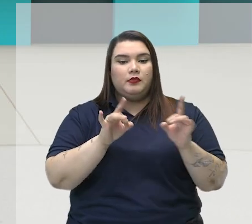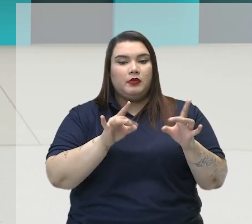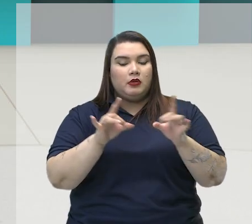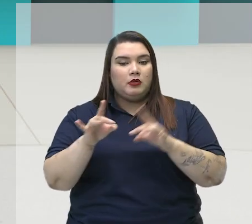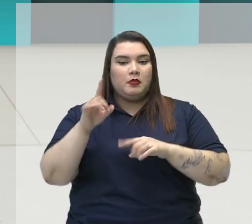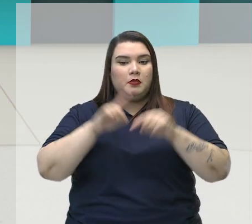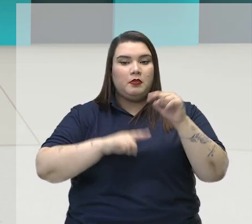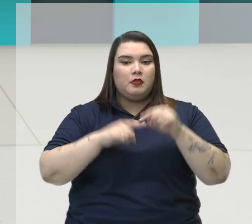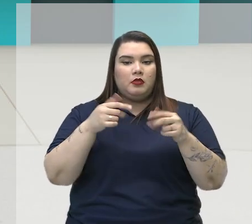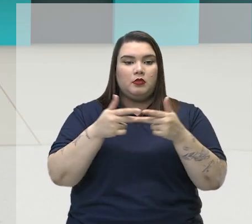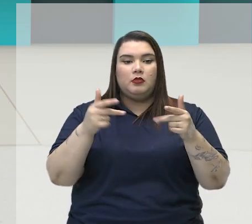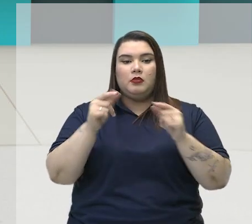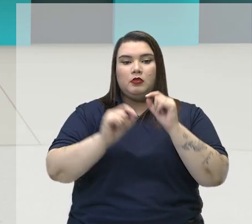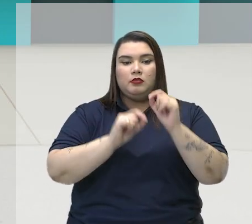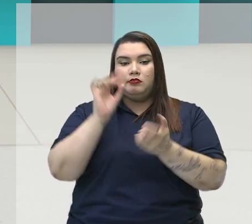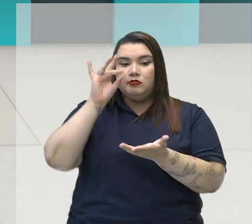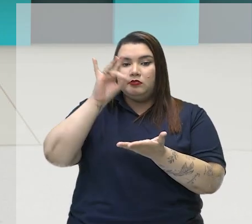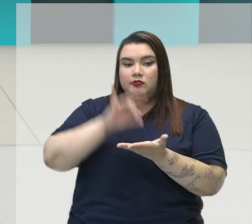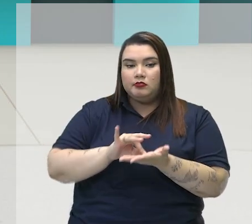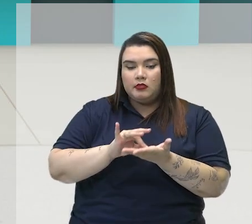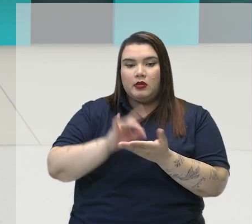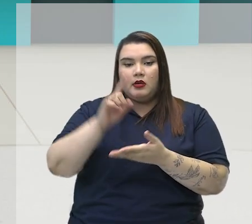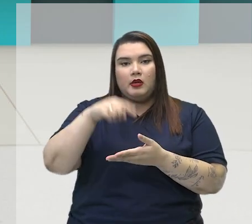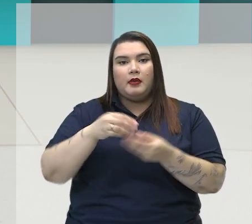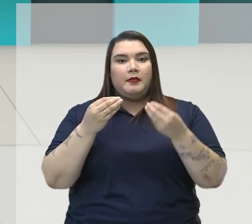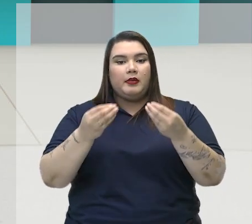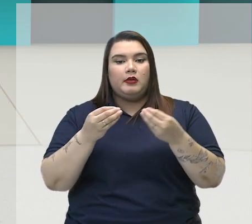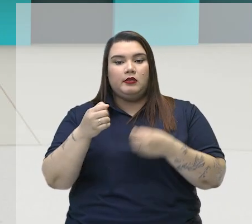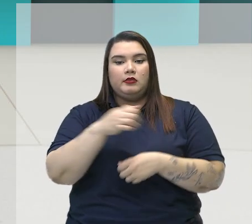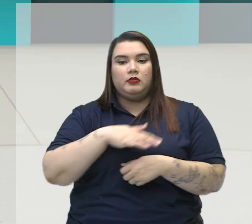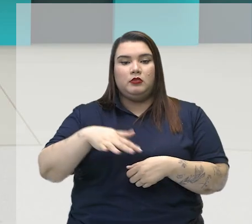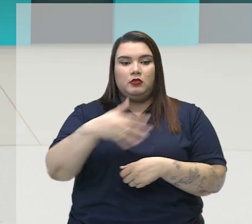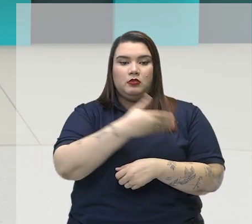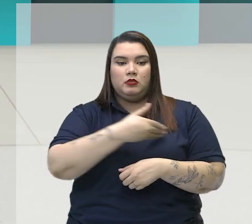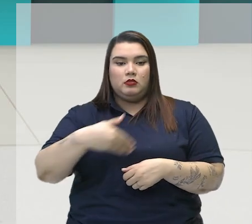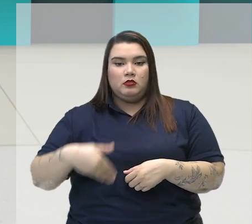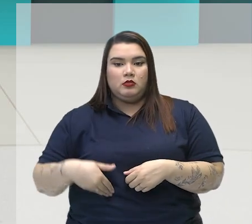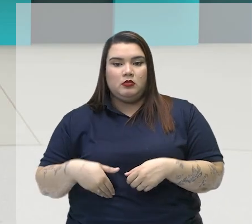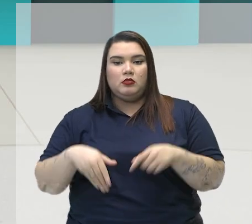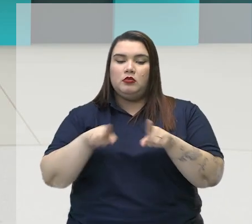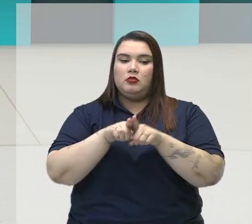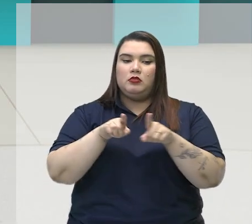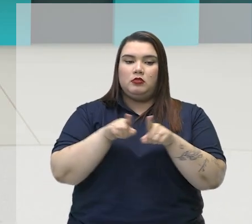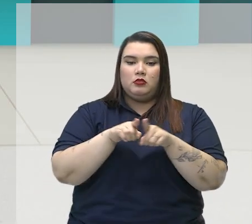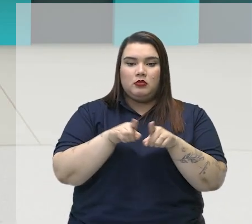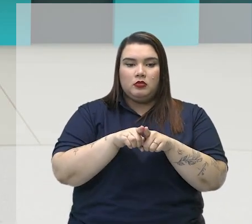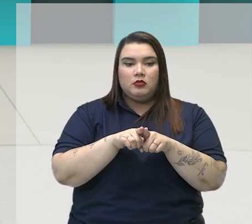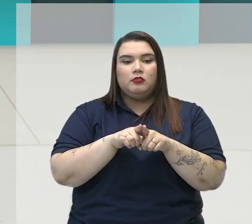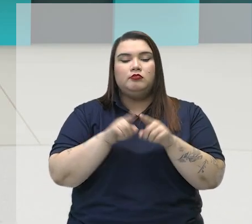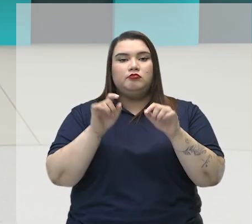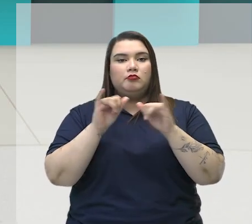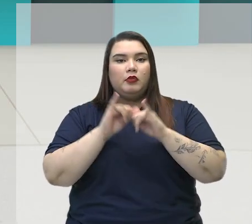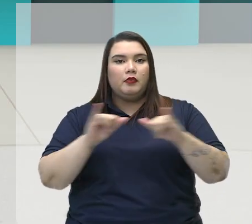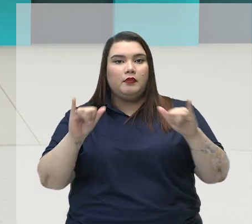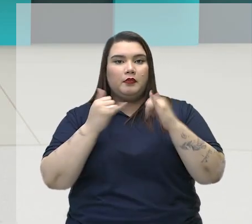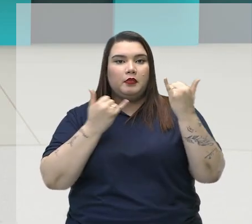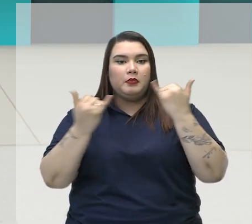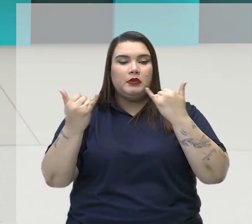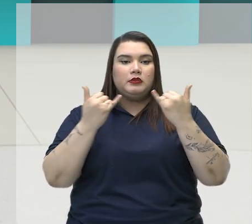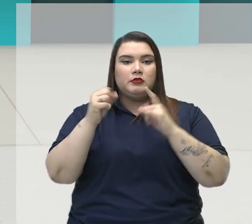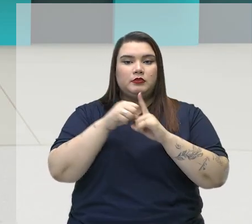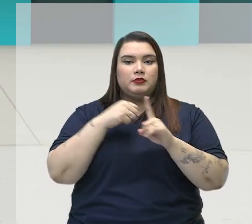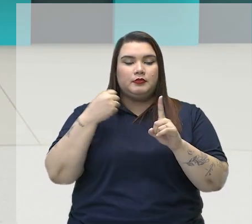à comercialização de obras que, originalmente, eram feitas para espaço público com